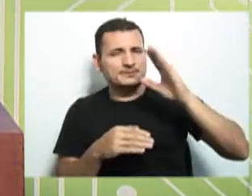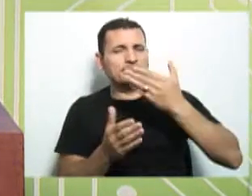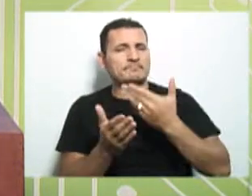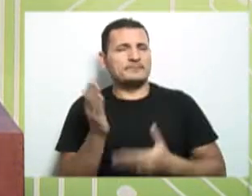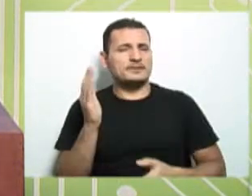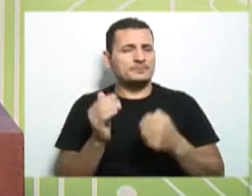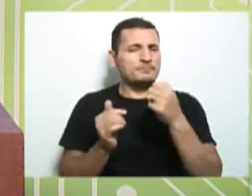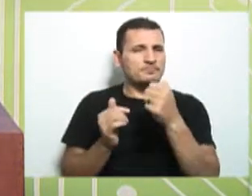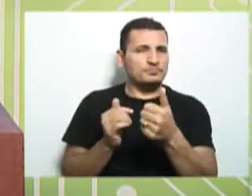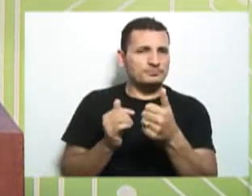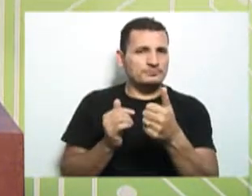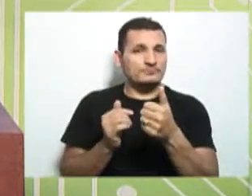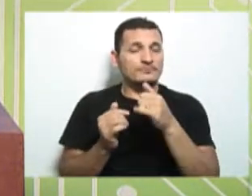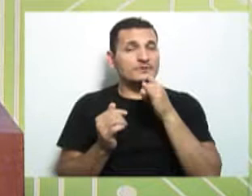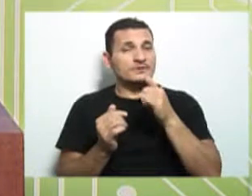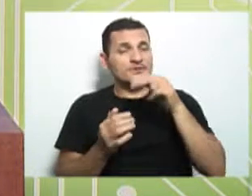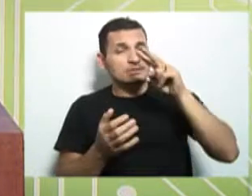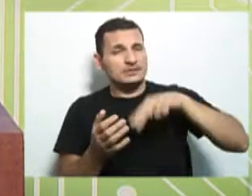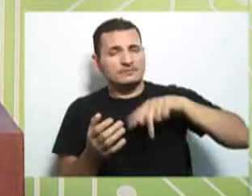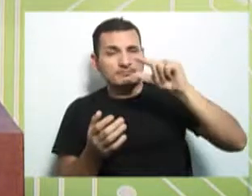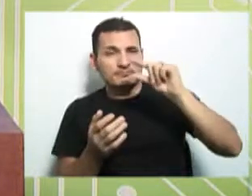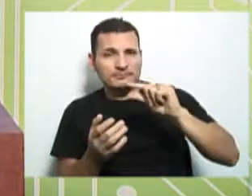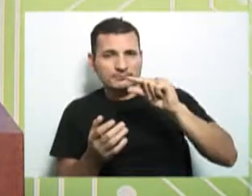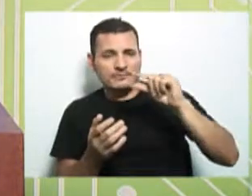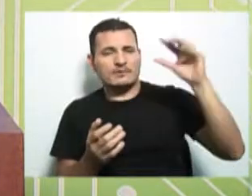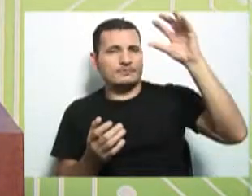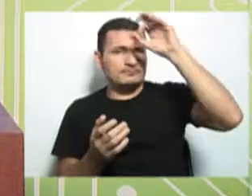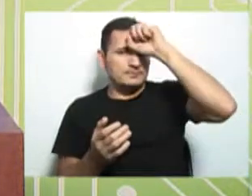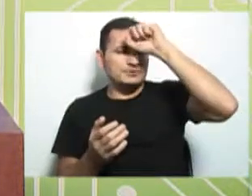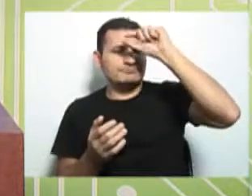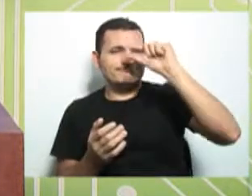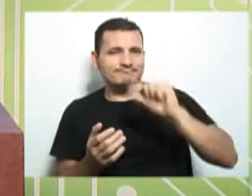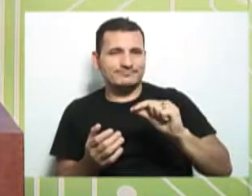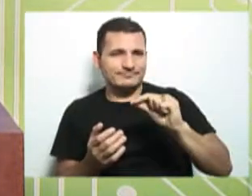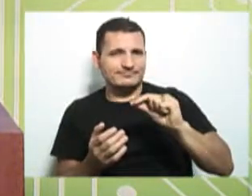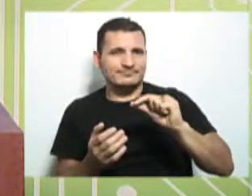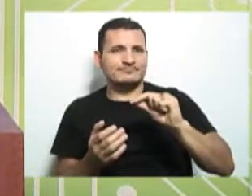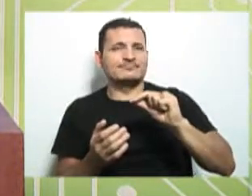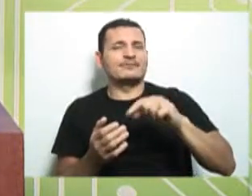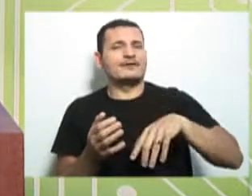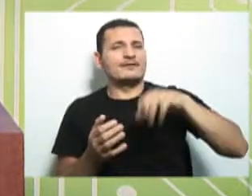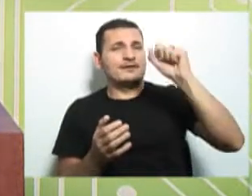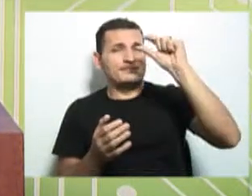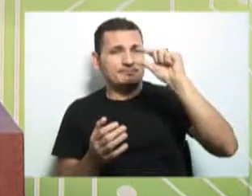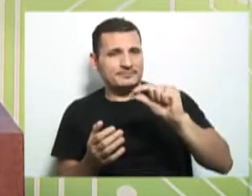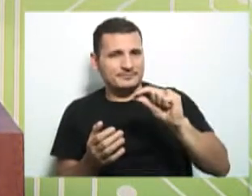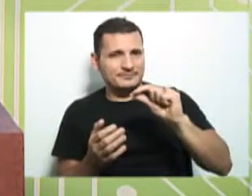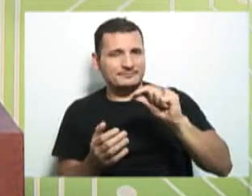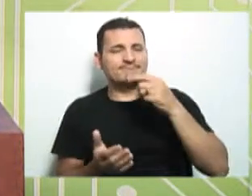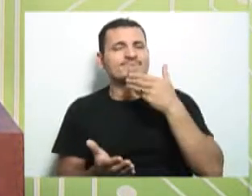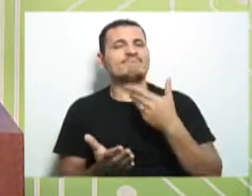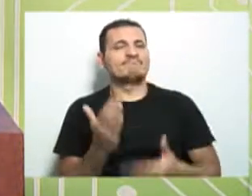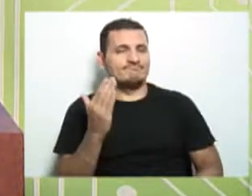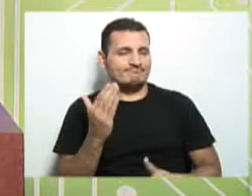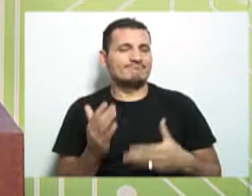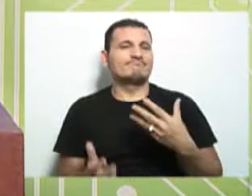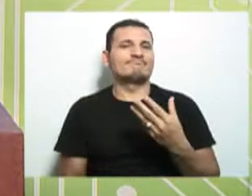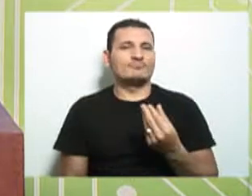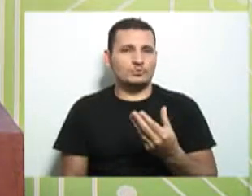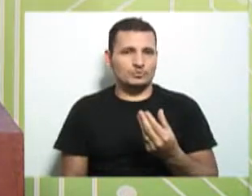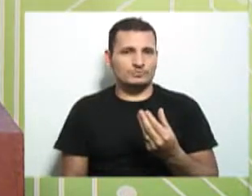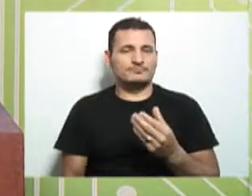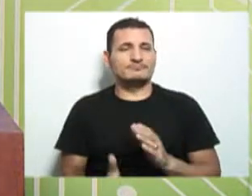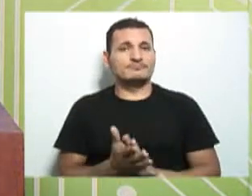perde pouco. Quem lê pouco, aprende pouco, ganha pouco e perde muito.